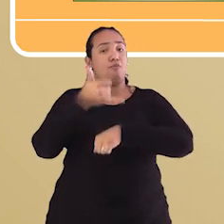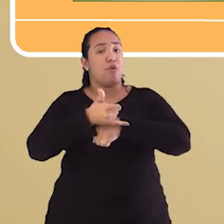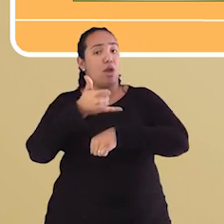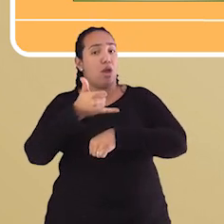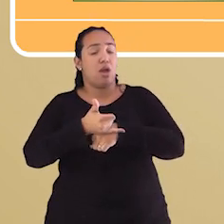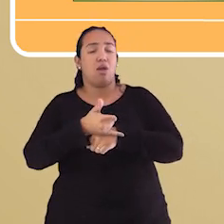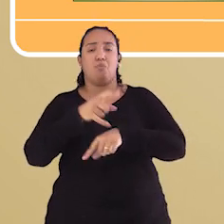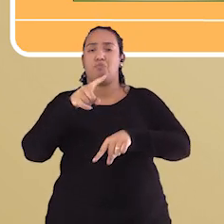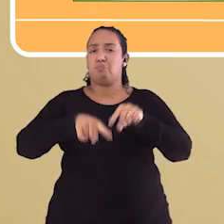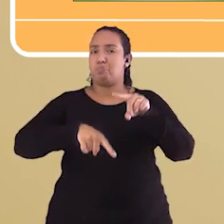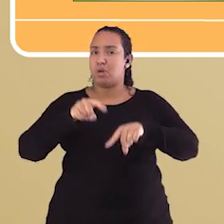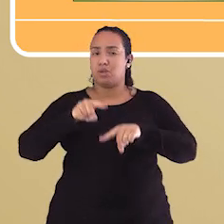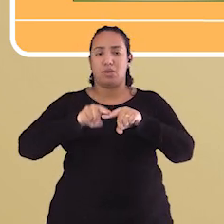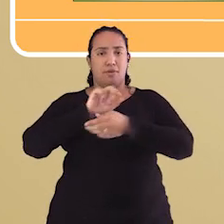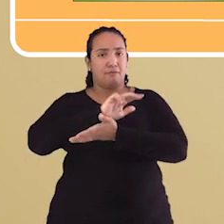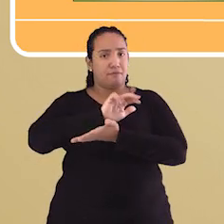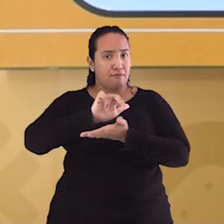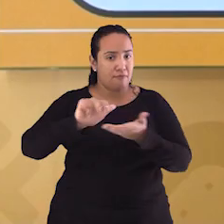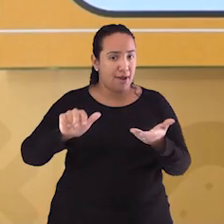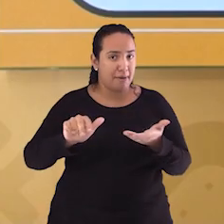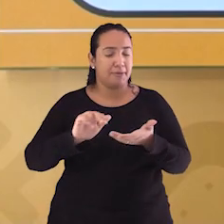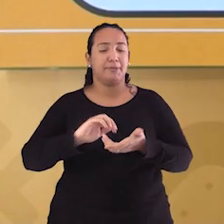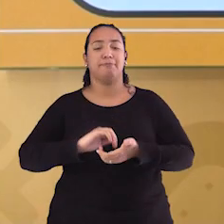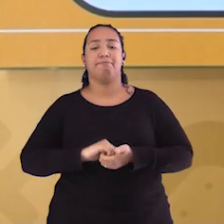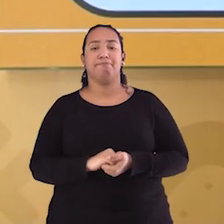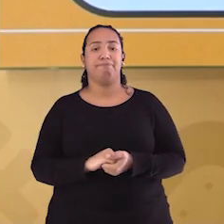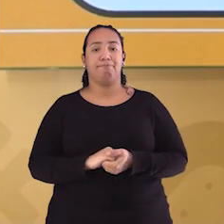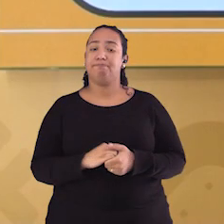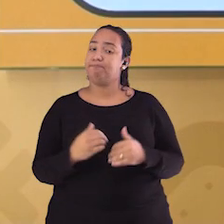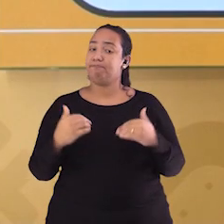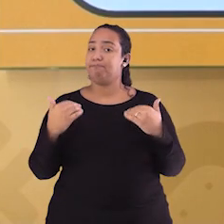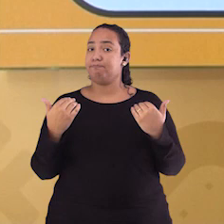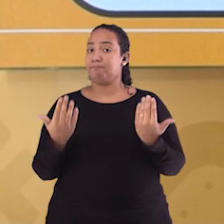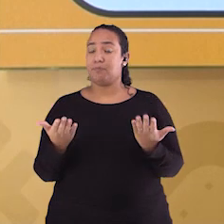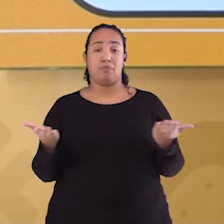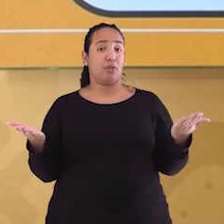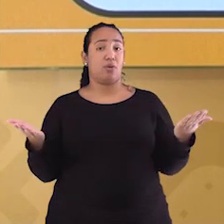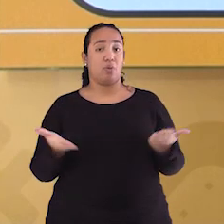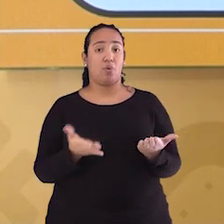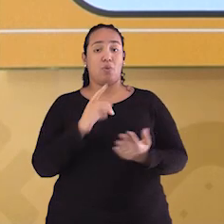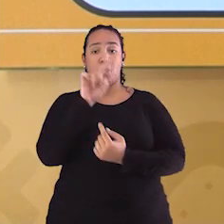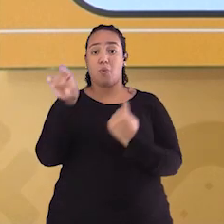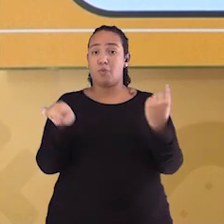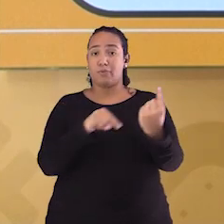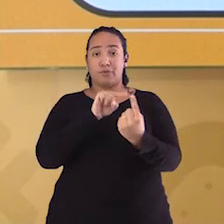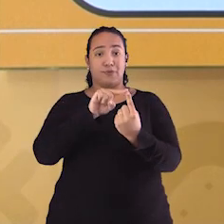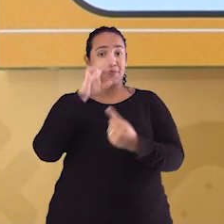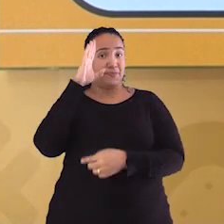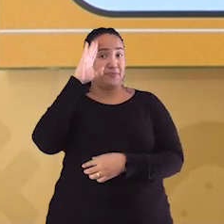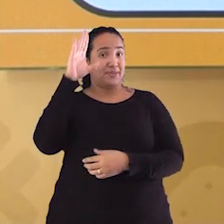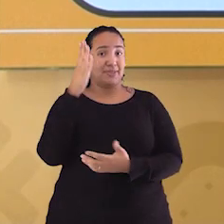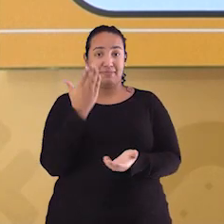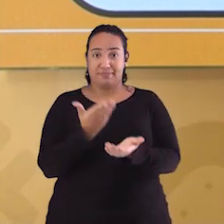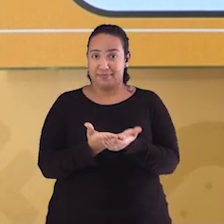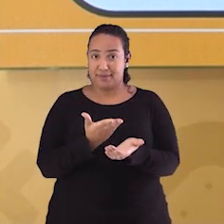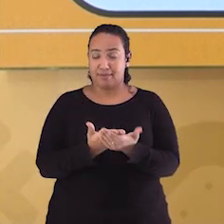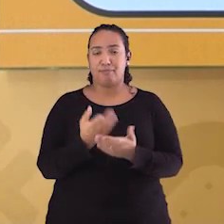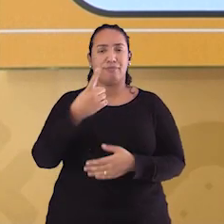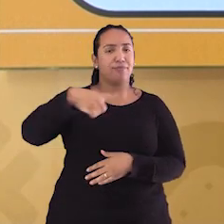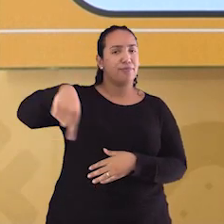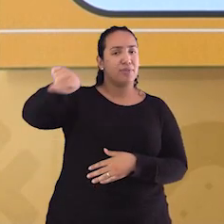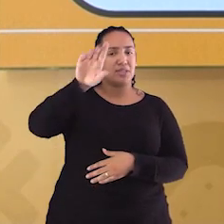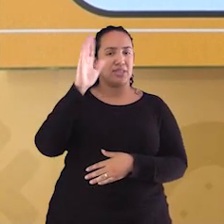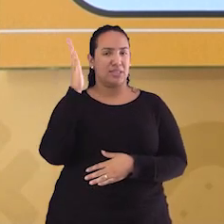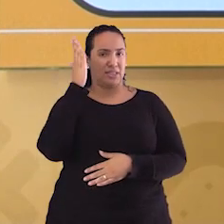e tantas outras matérias. Chegamos na questão central da nossa aula. Você sabe